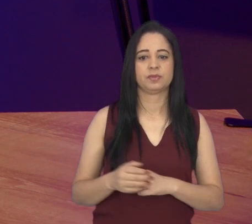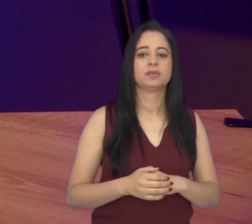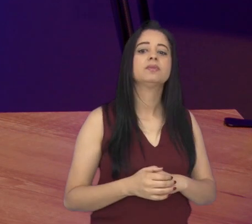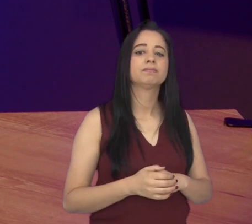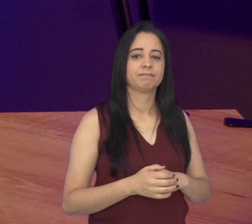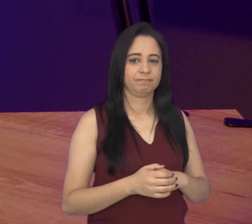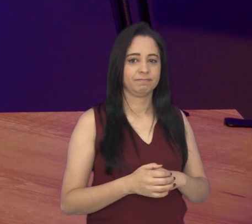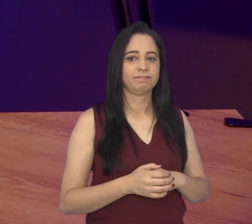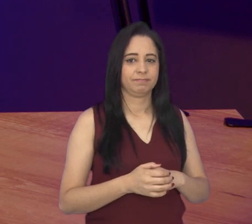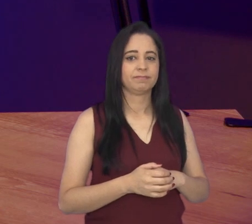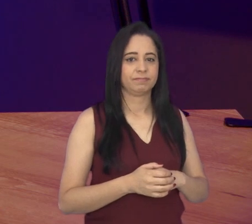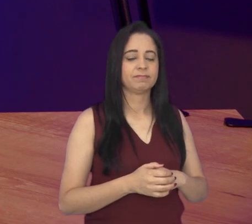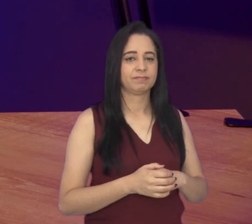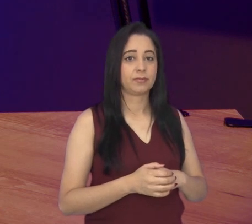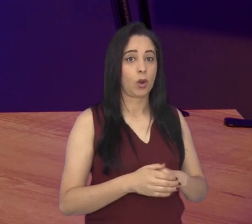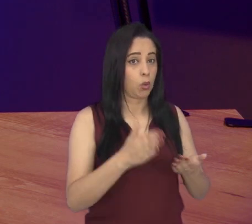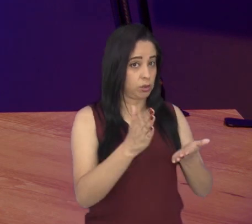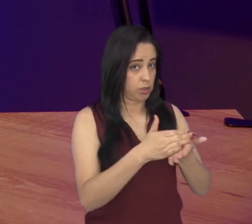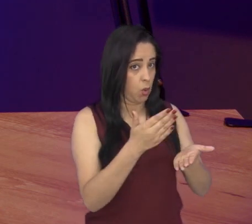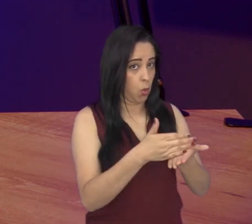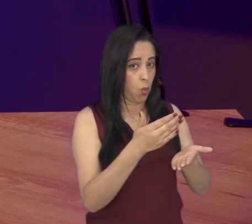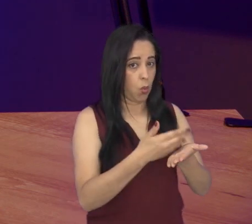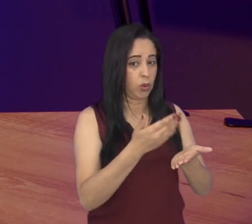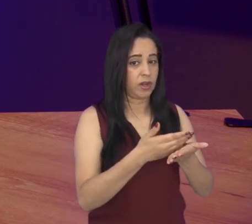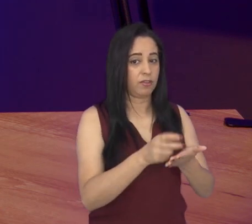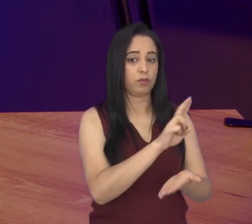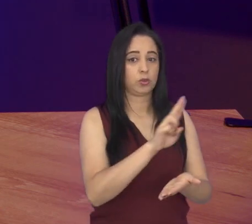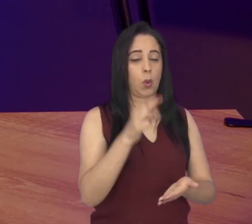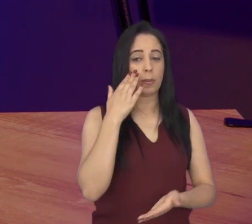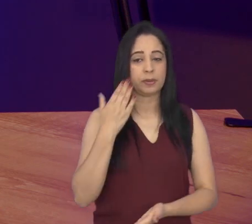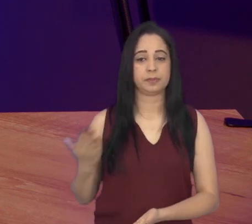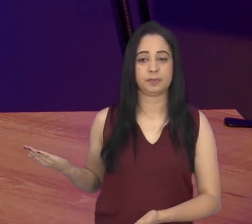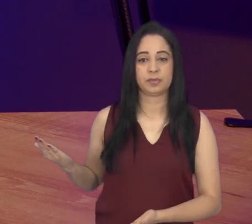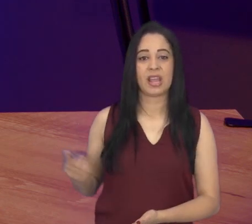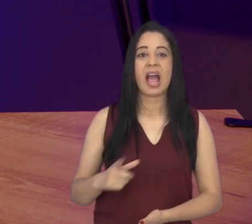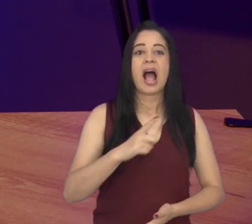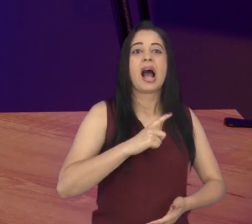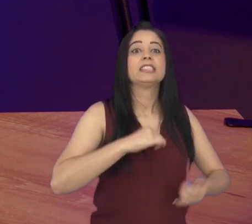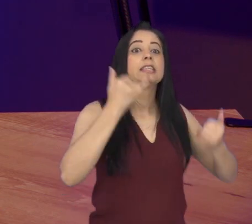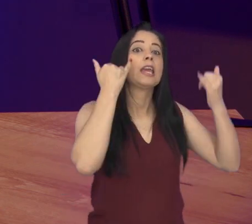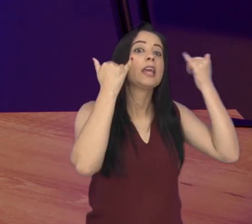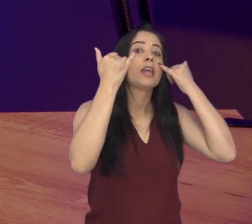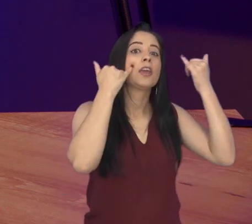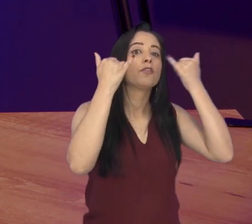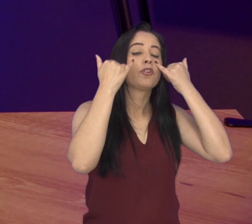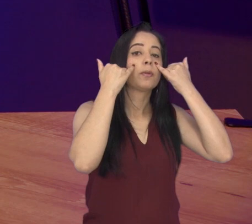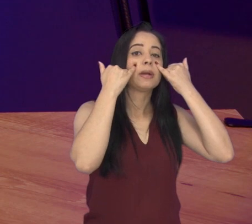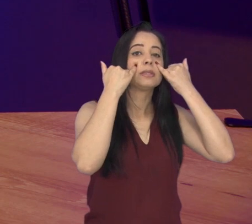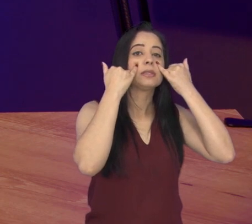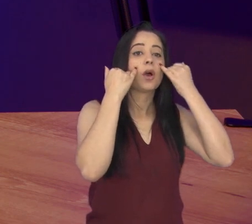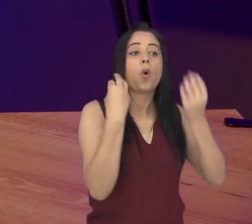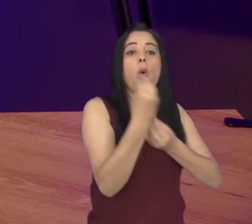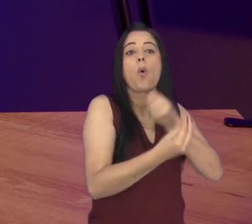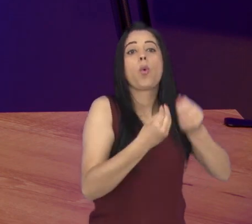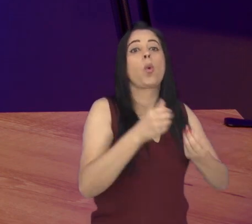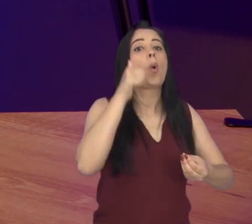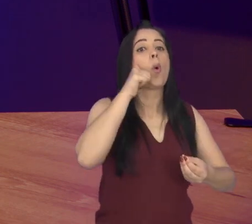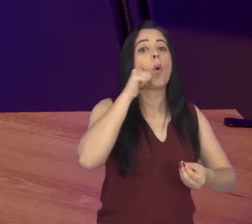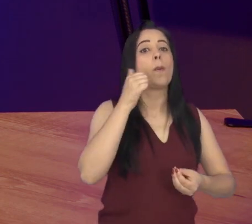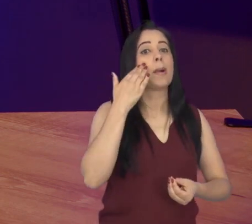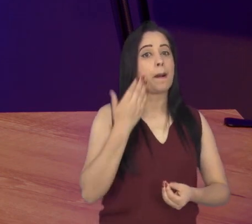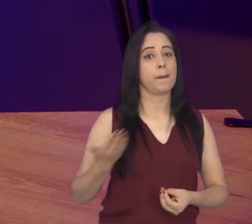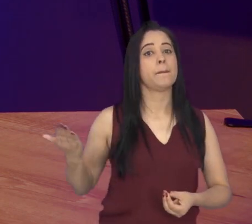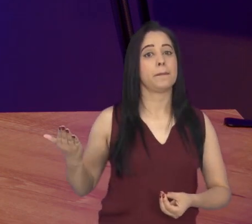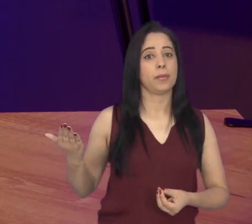filme do Harry Potter e a Criança Perdida, né, o livro, a peça, na verdade. E lá traz mais informações sobre o papel da